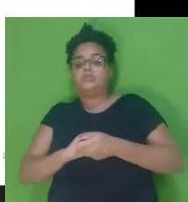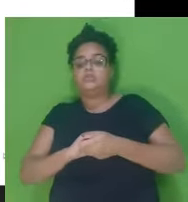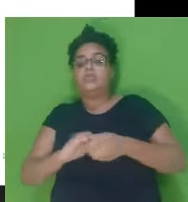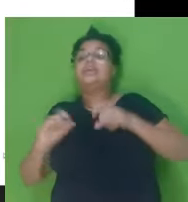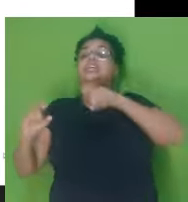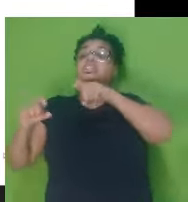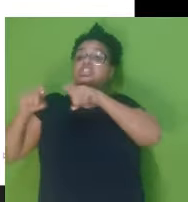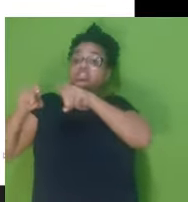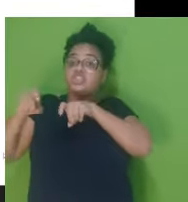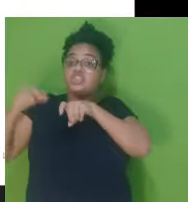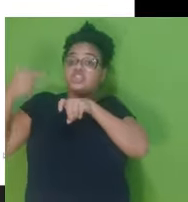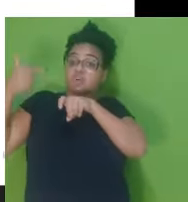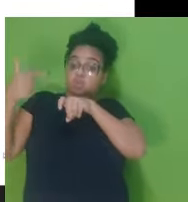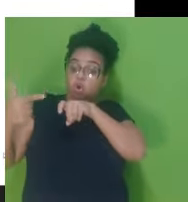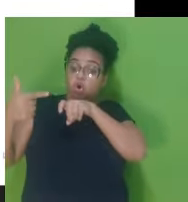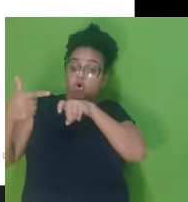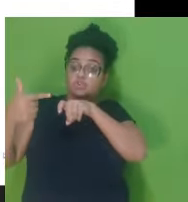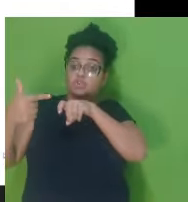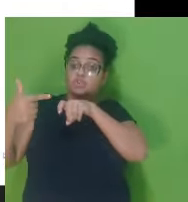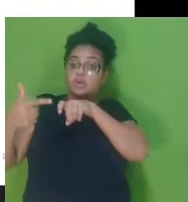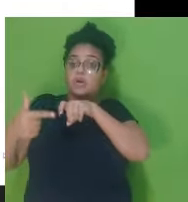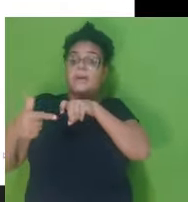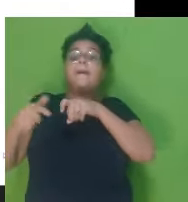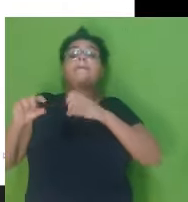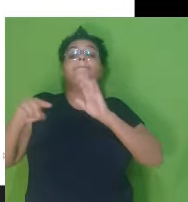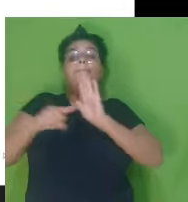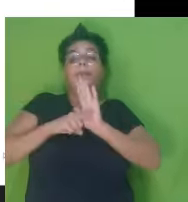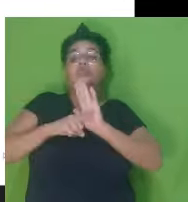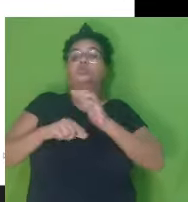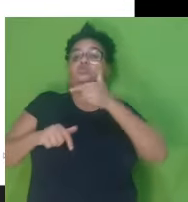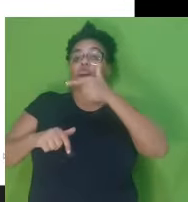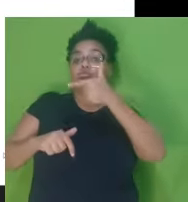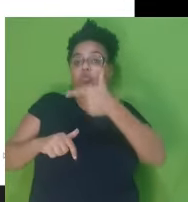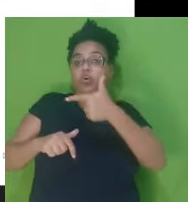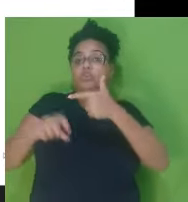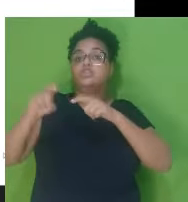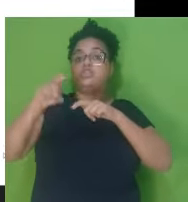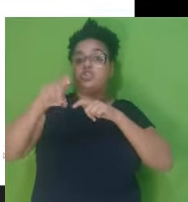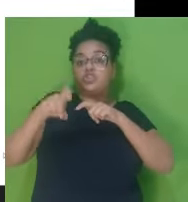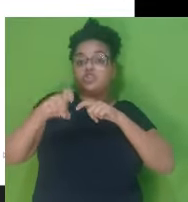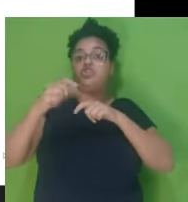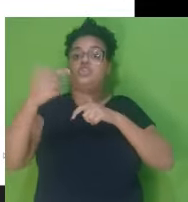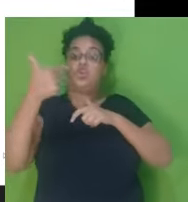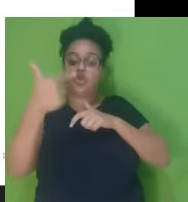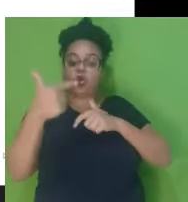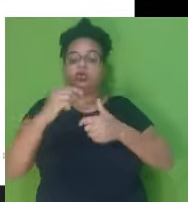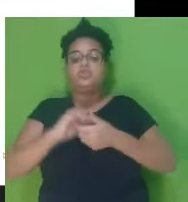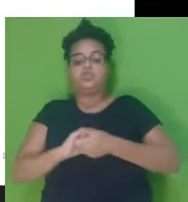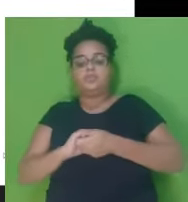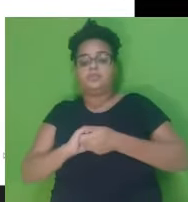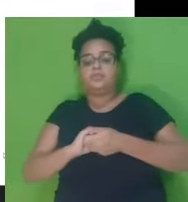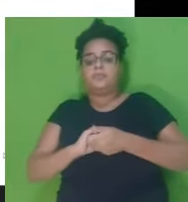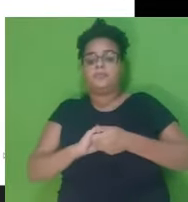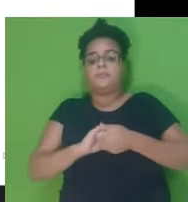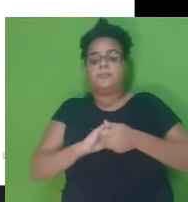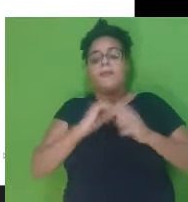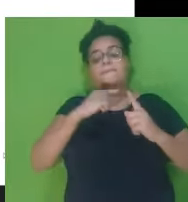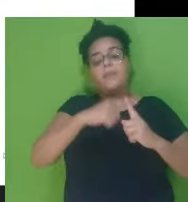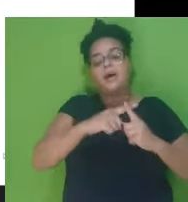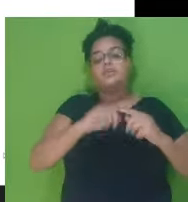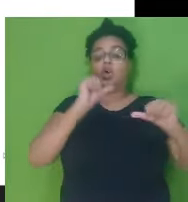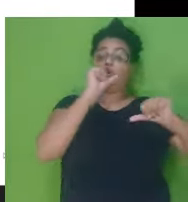x2 vezes menos 2, menos 2x2. Vai botar aqui mais